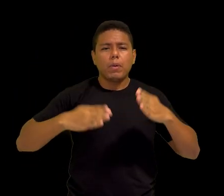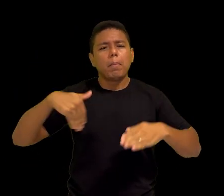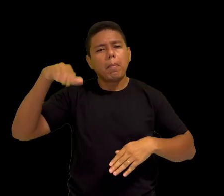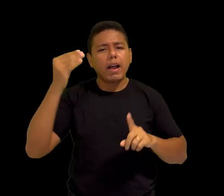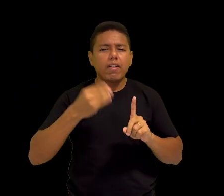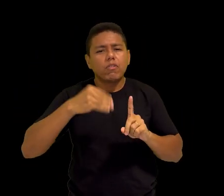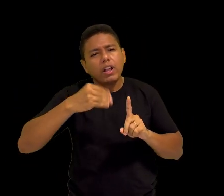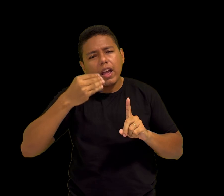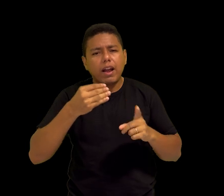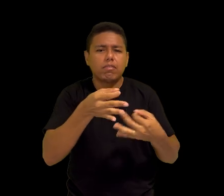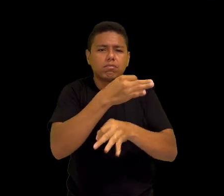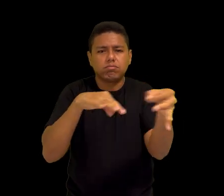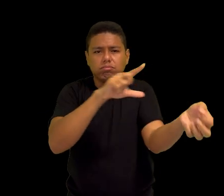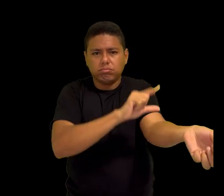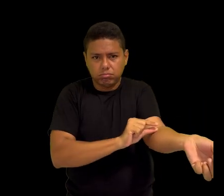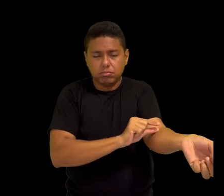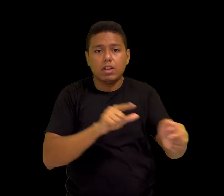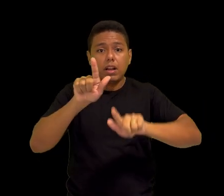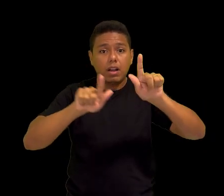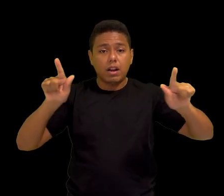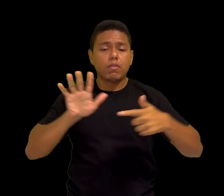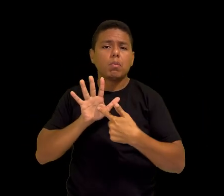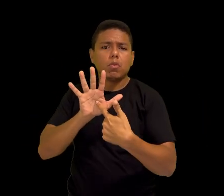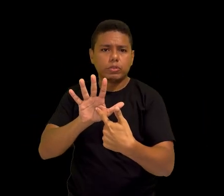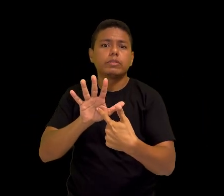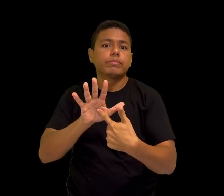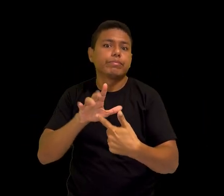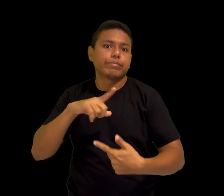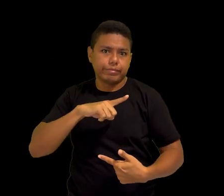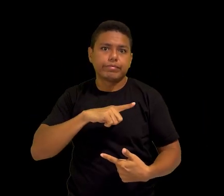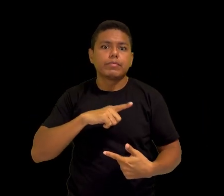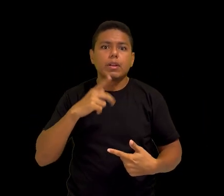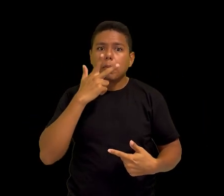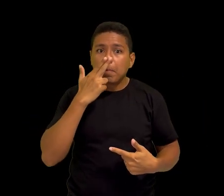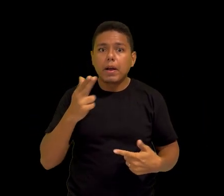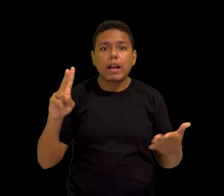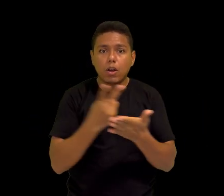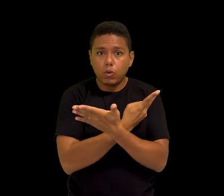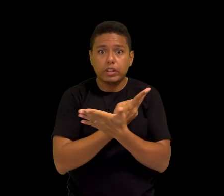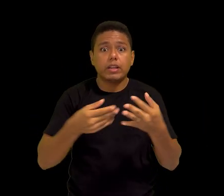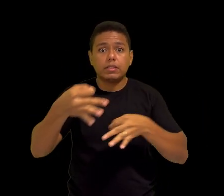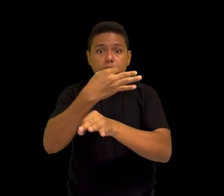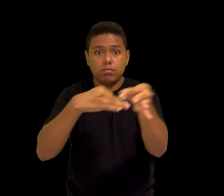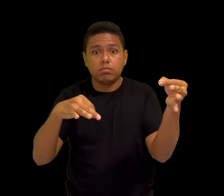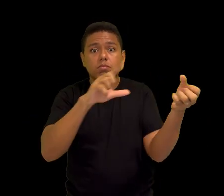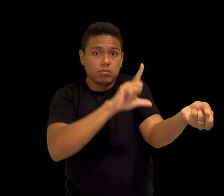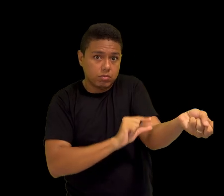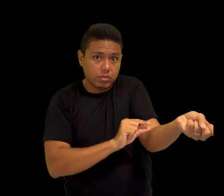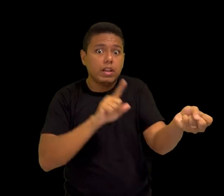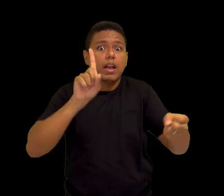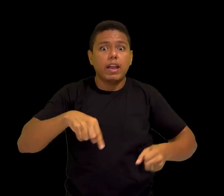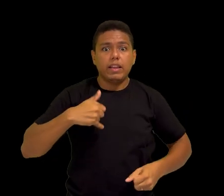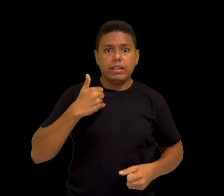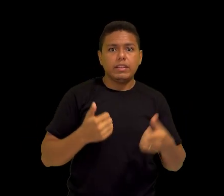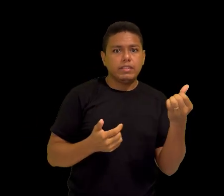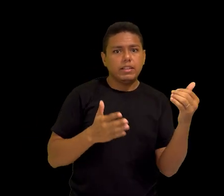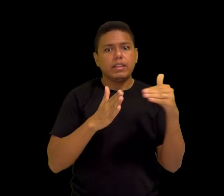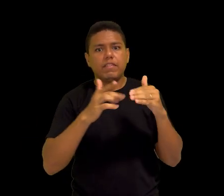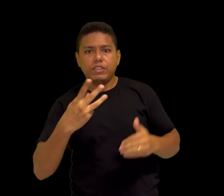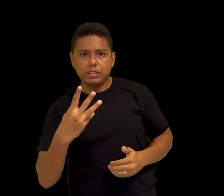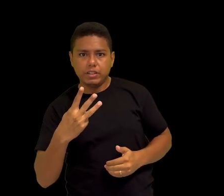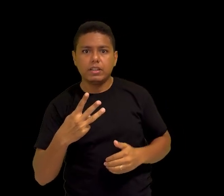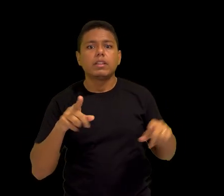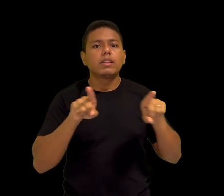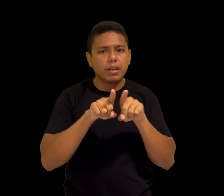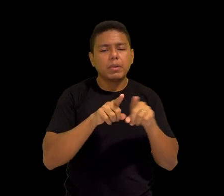anemia. Então, esse gráfico que eu estou mostrando aqui está trazendo a prevalência de anemia segundo faixa etária, 6 a 23 e 24 a 59,